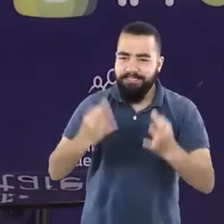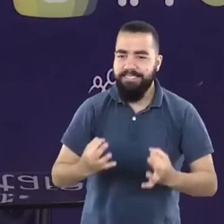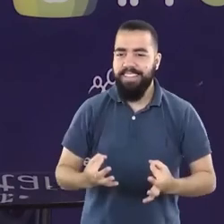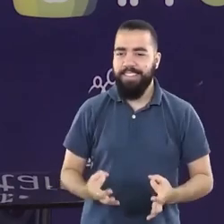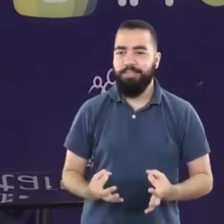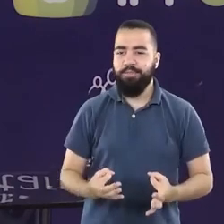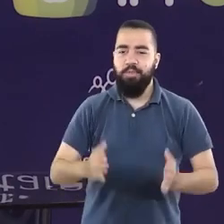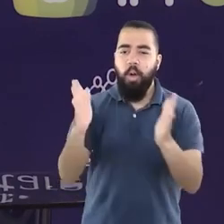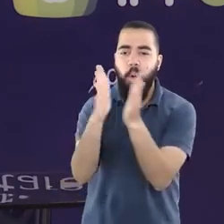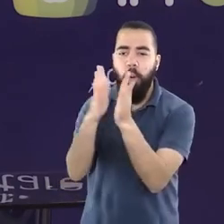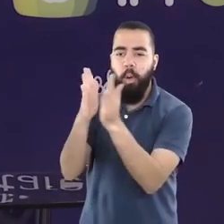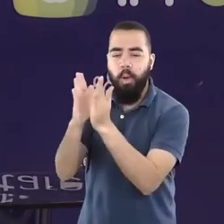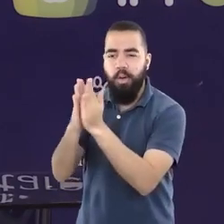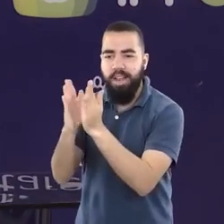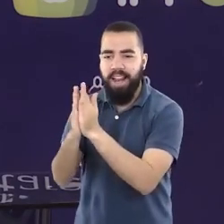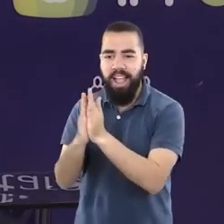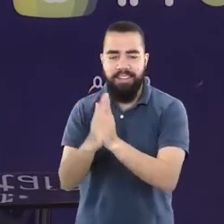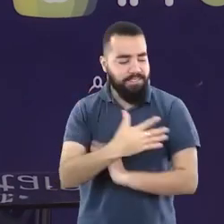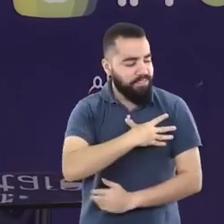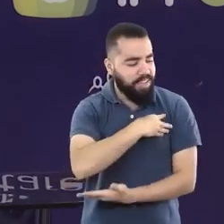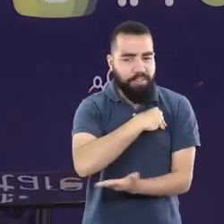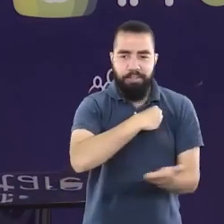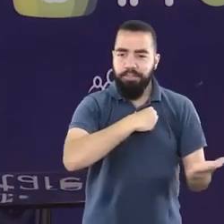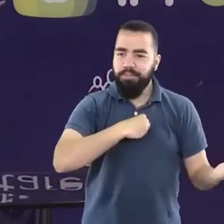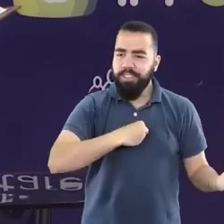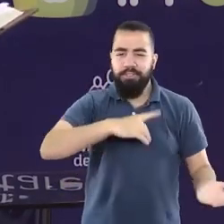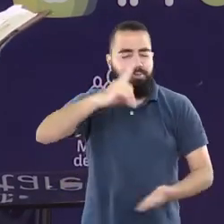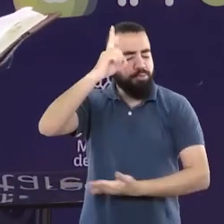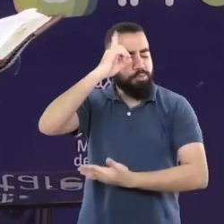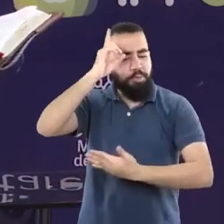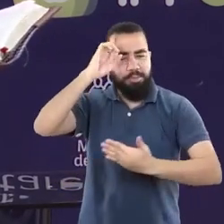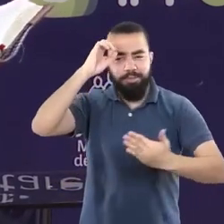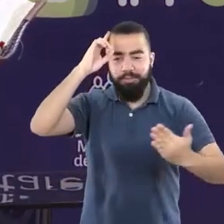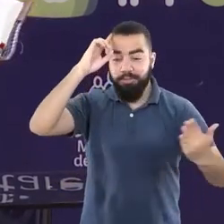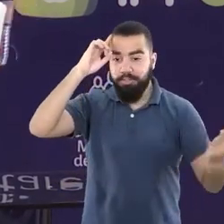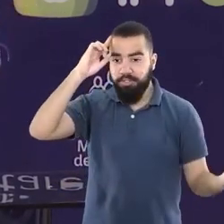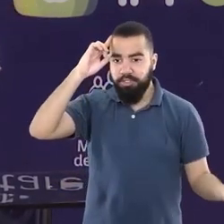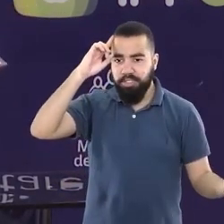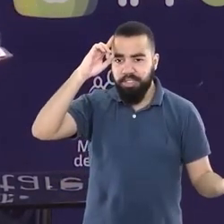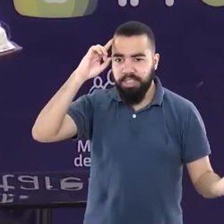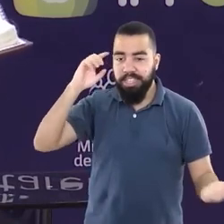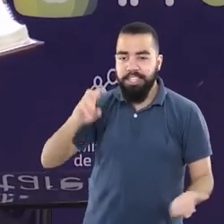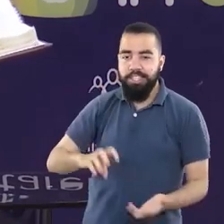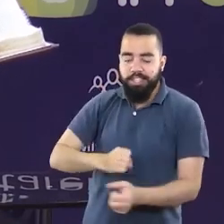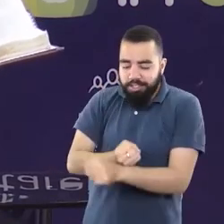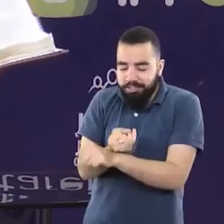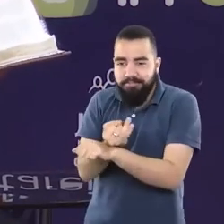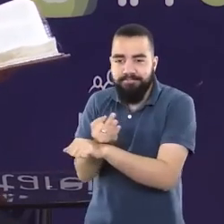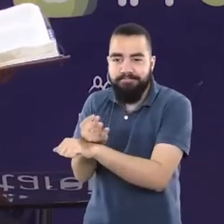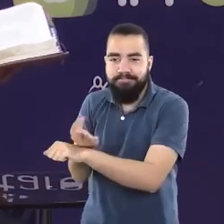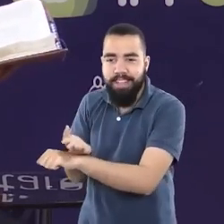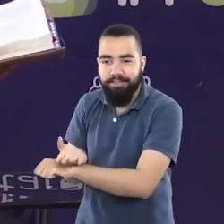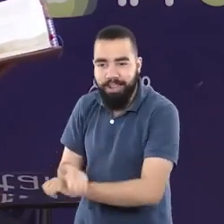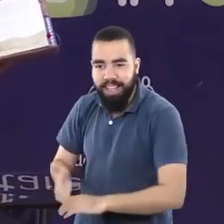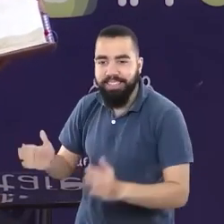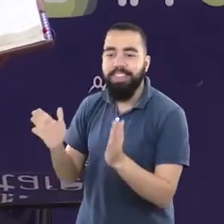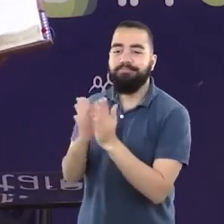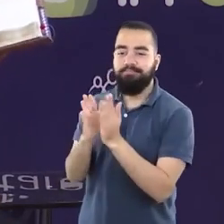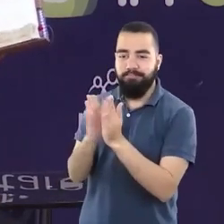filhos todos os dias, orava de madrugada, orava